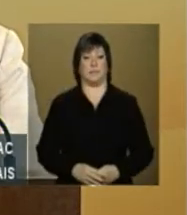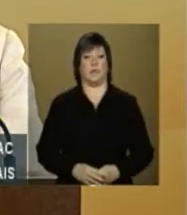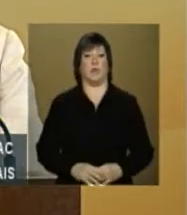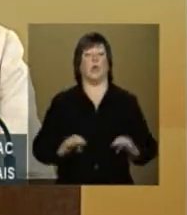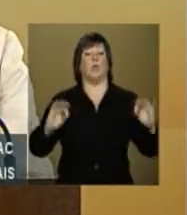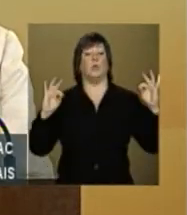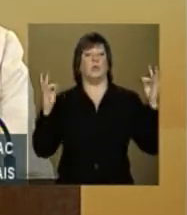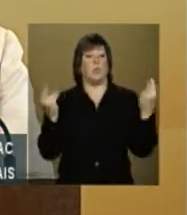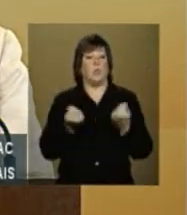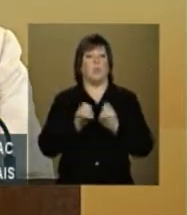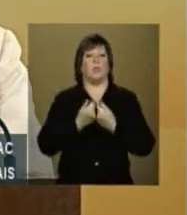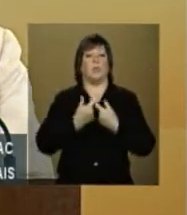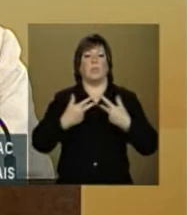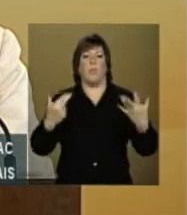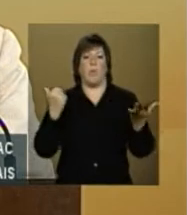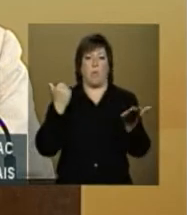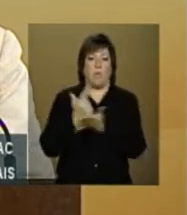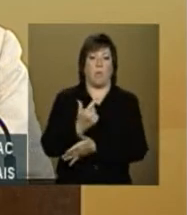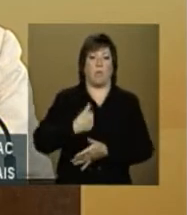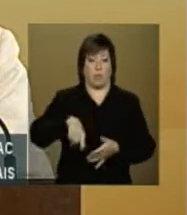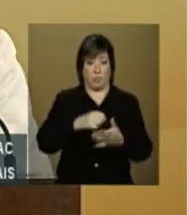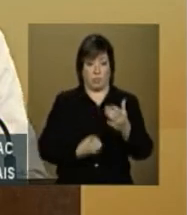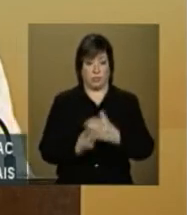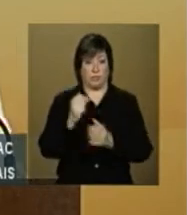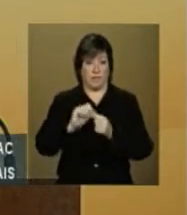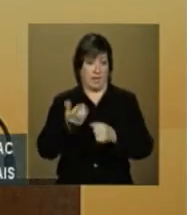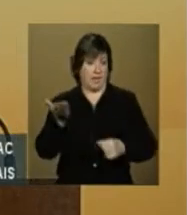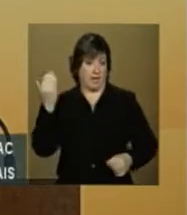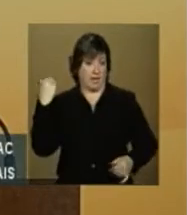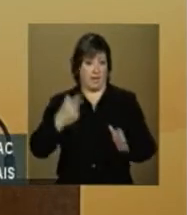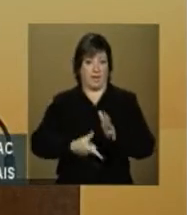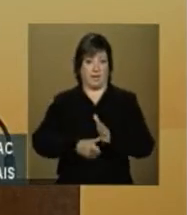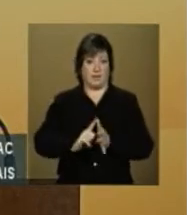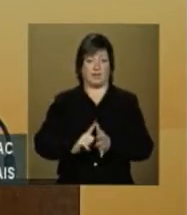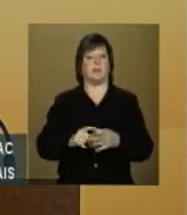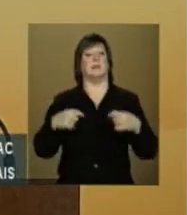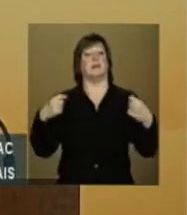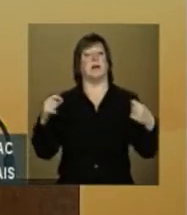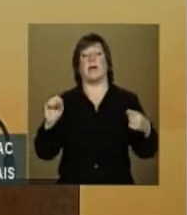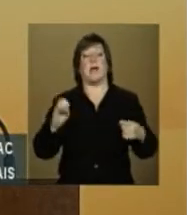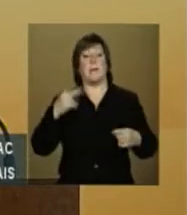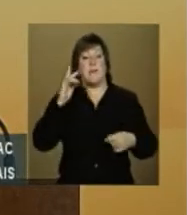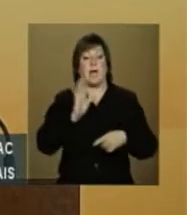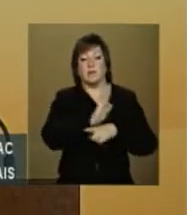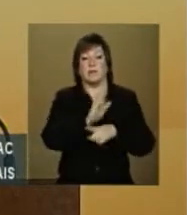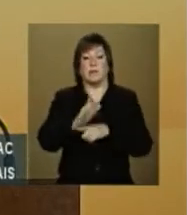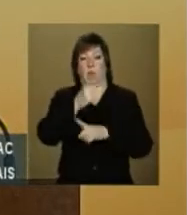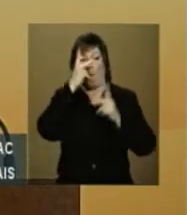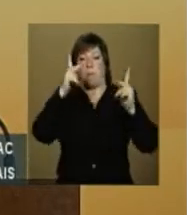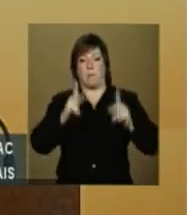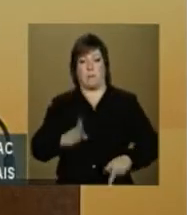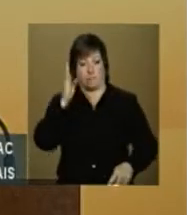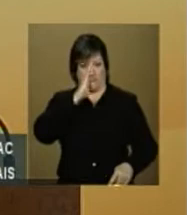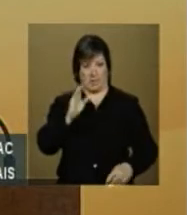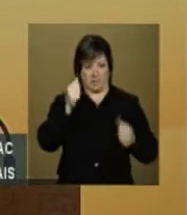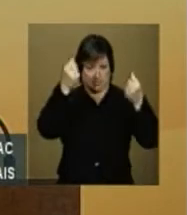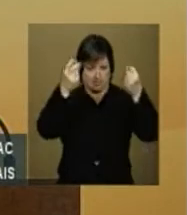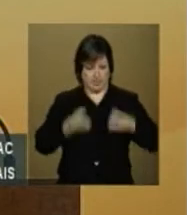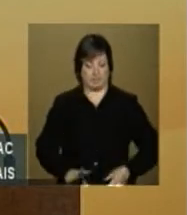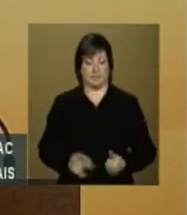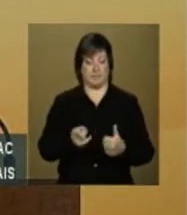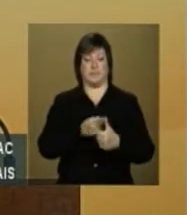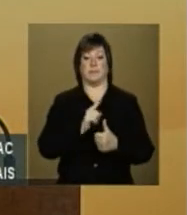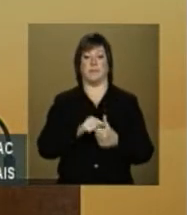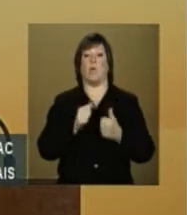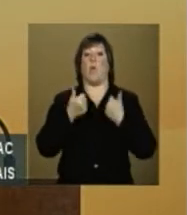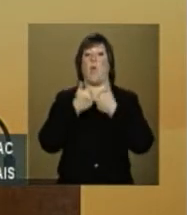Todas as compras que nós lançamos antes vão atender necessidades do povo brasileiro. Eu vou citar os ônibus